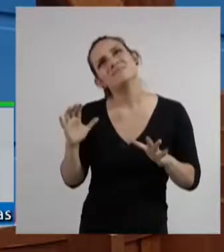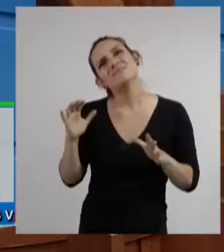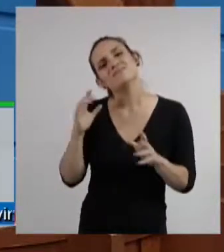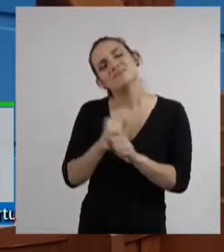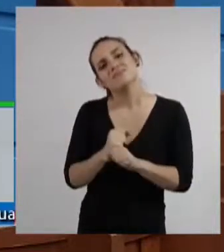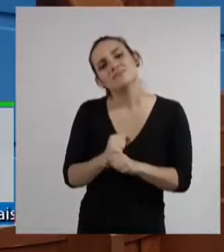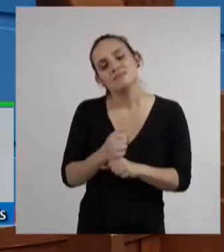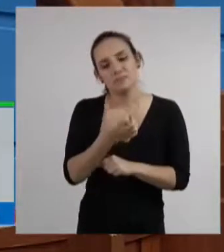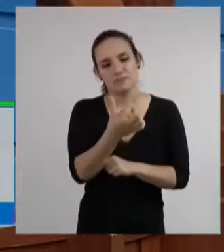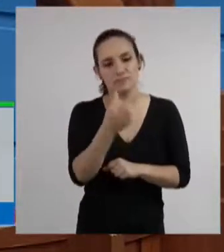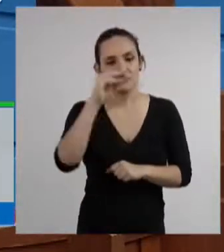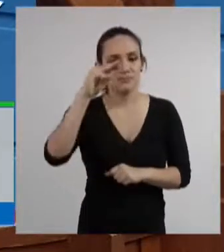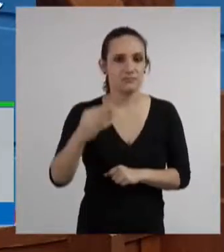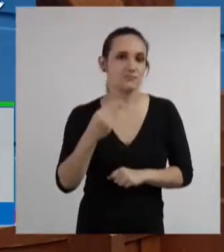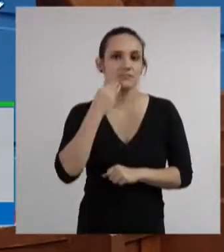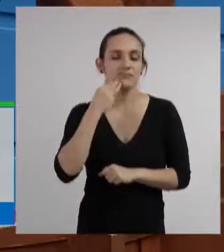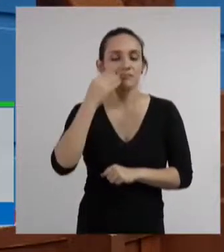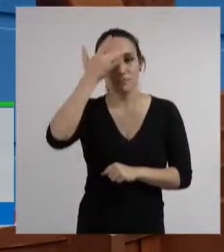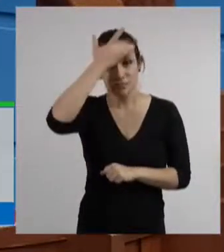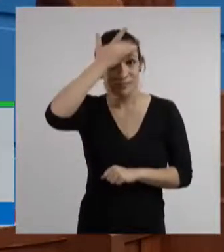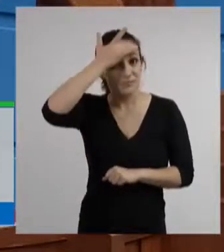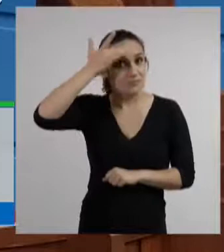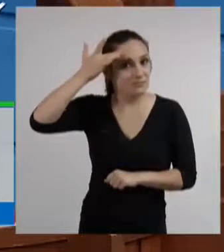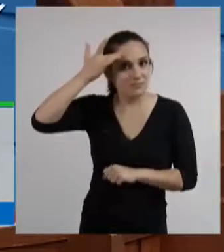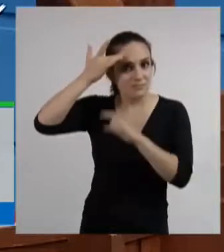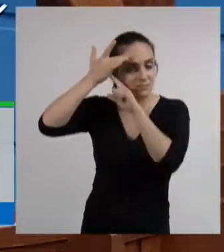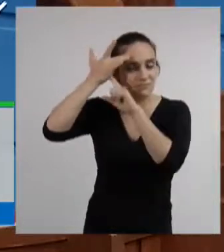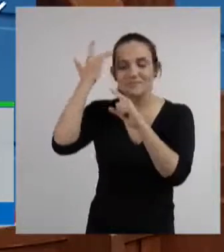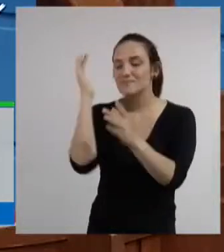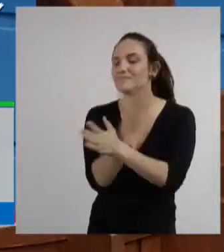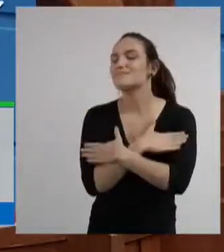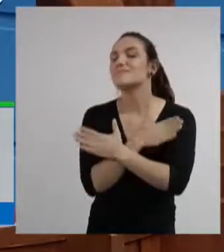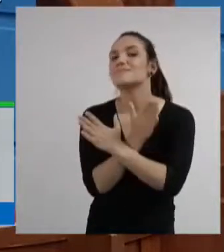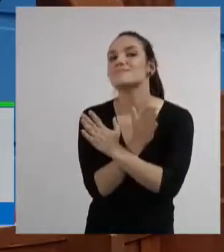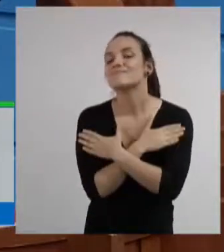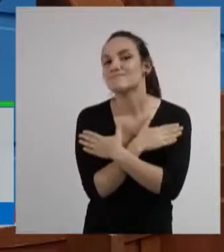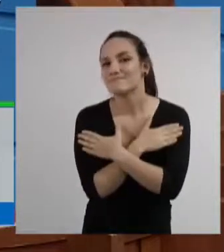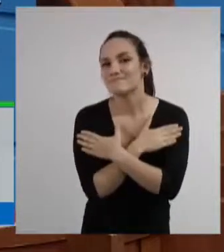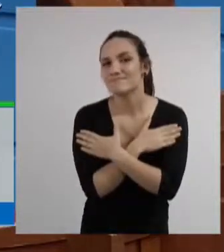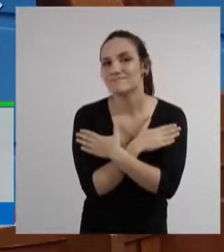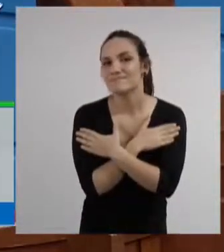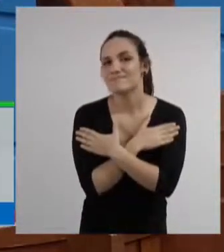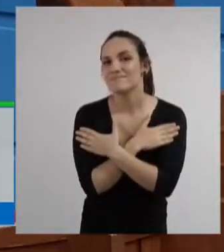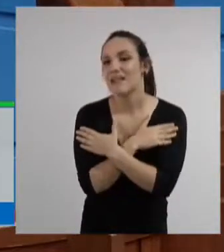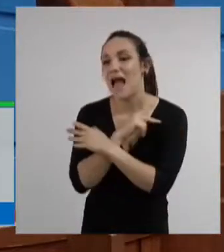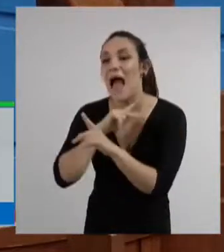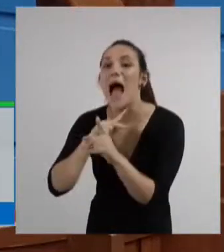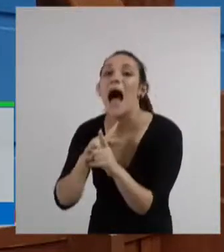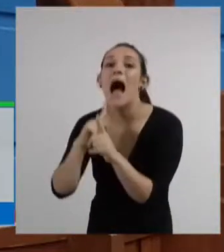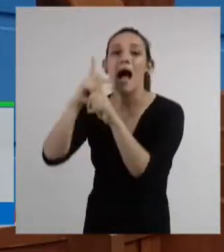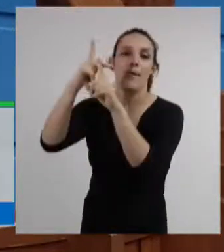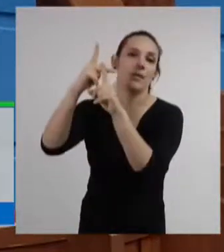6 milhões de pessoas desocupadas a mais